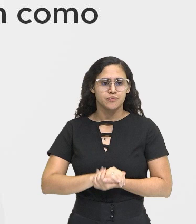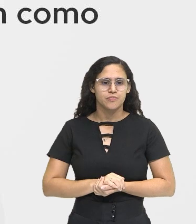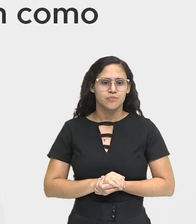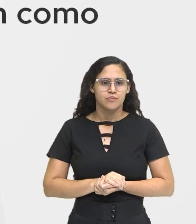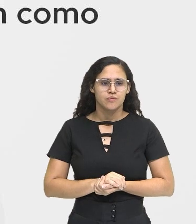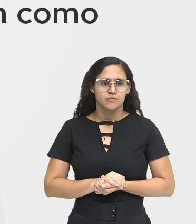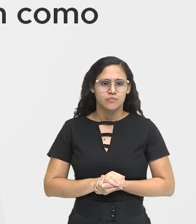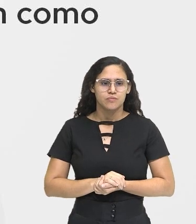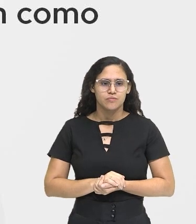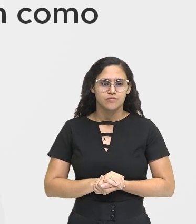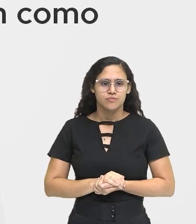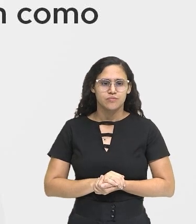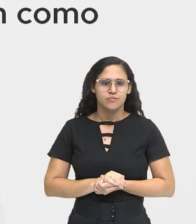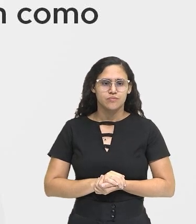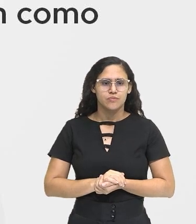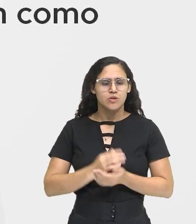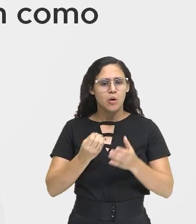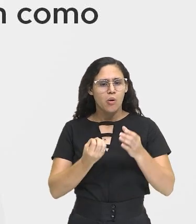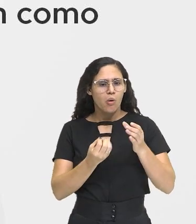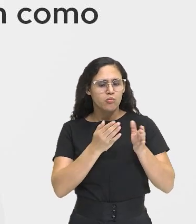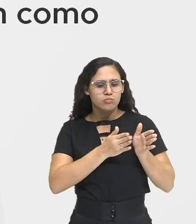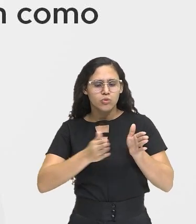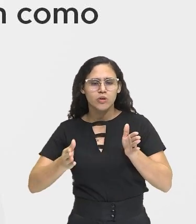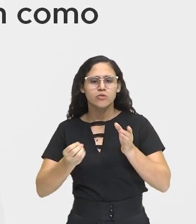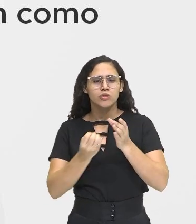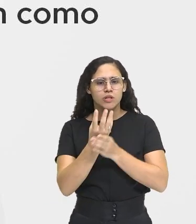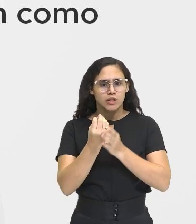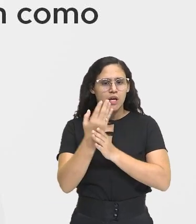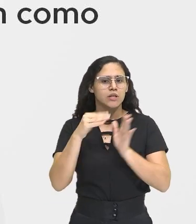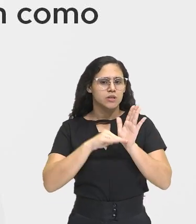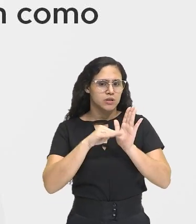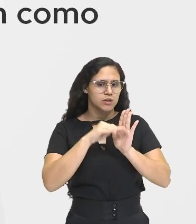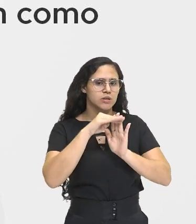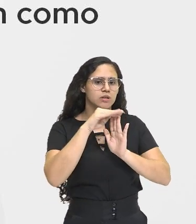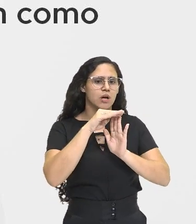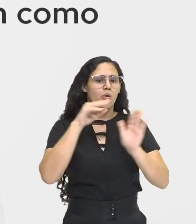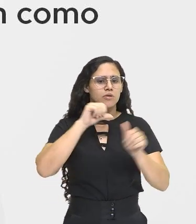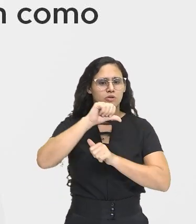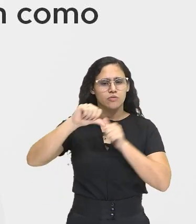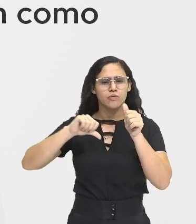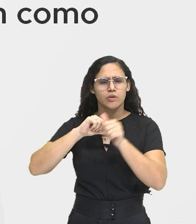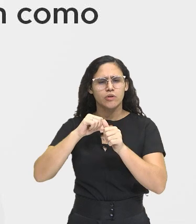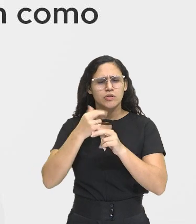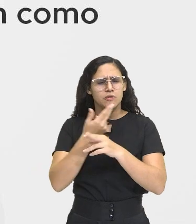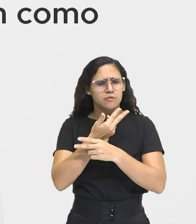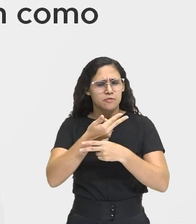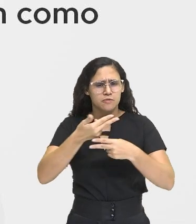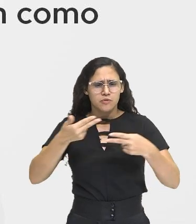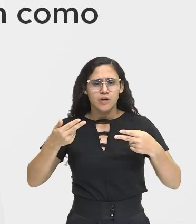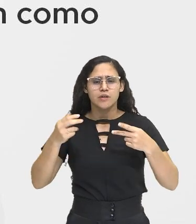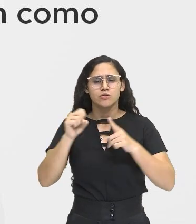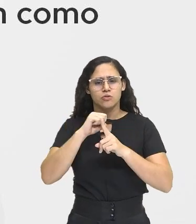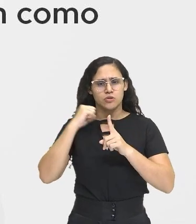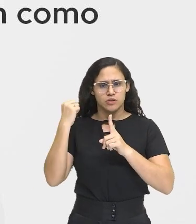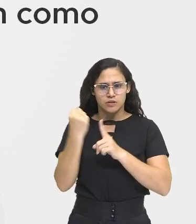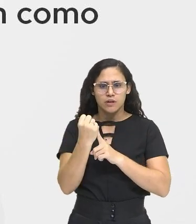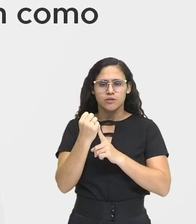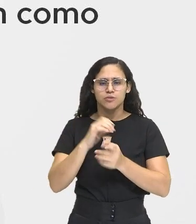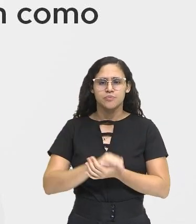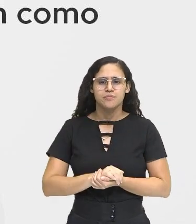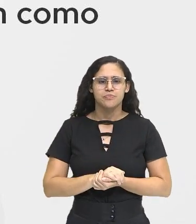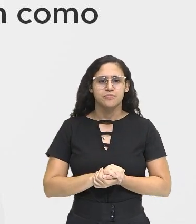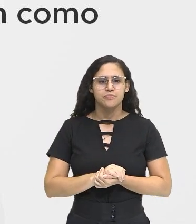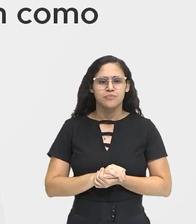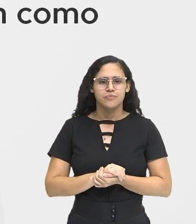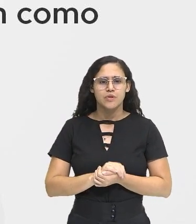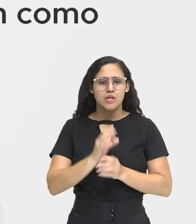conhecimento processo de formação, constituição e transformação de diferentes sociedades humanas e